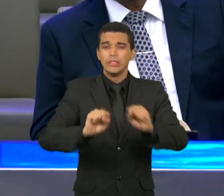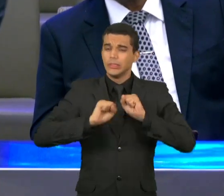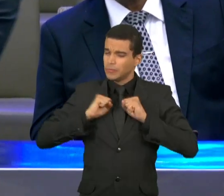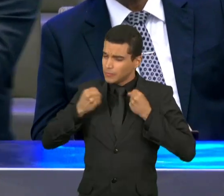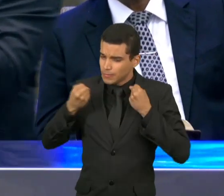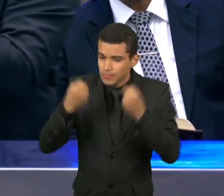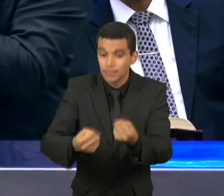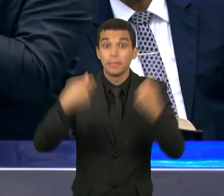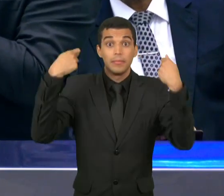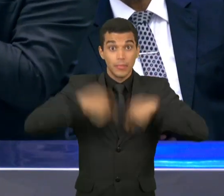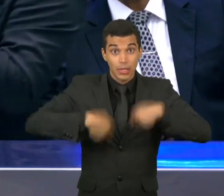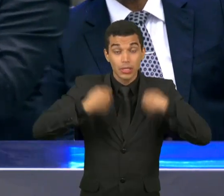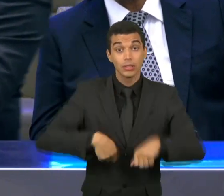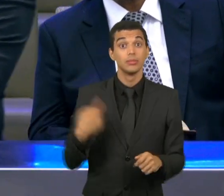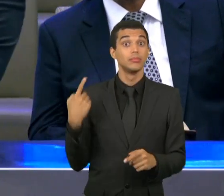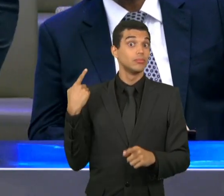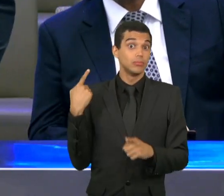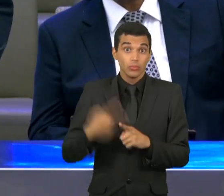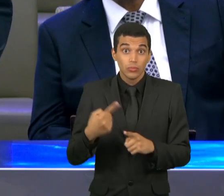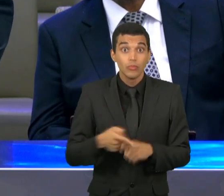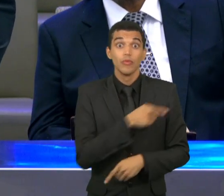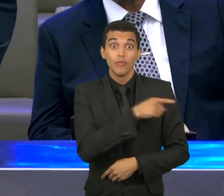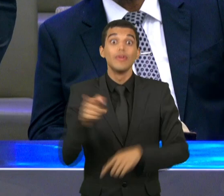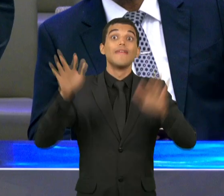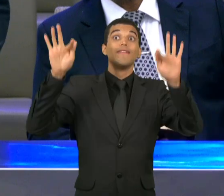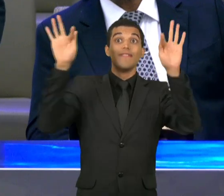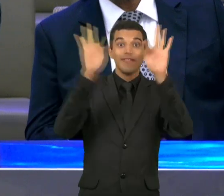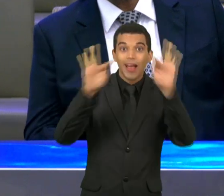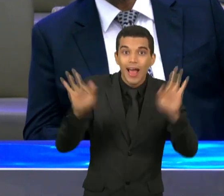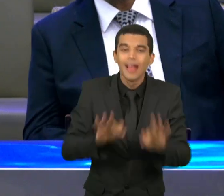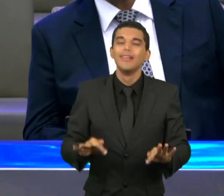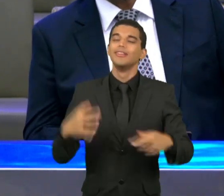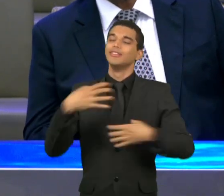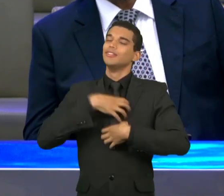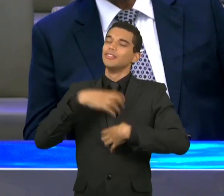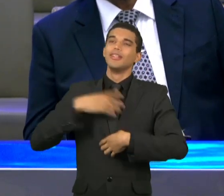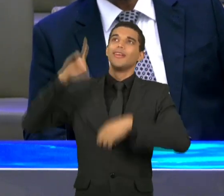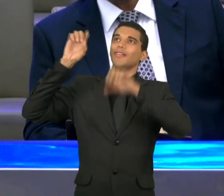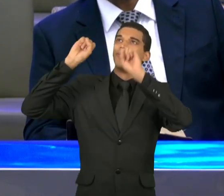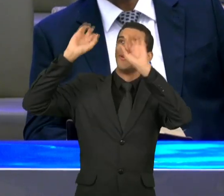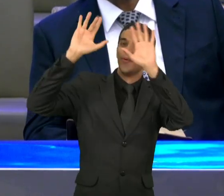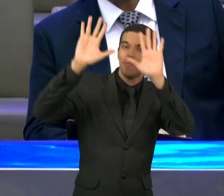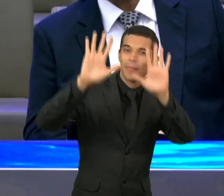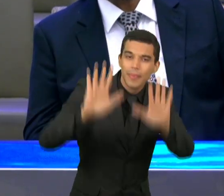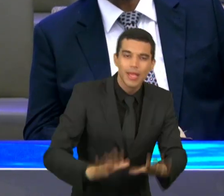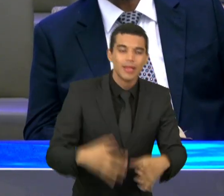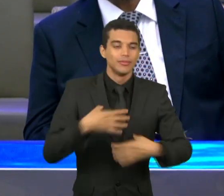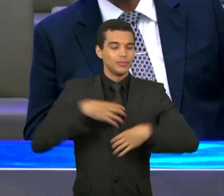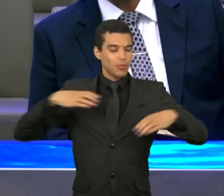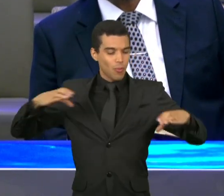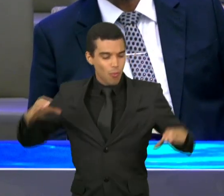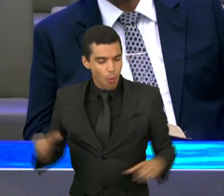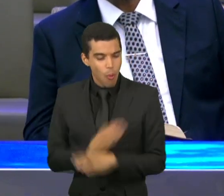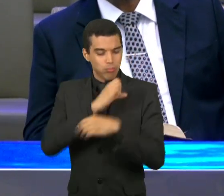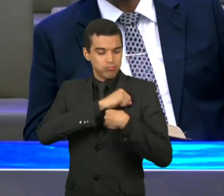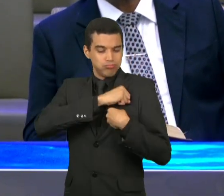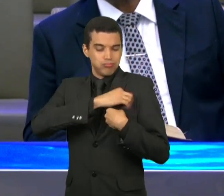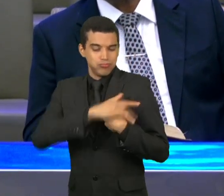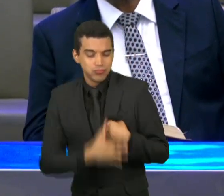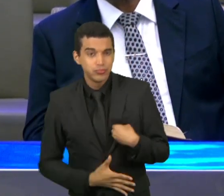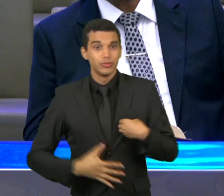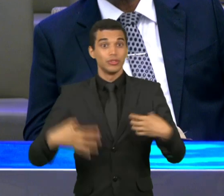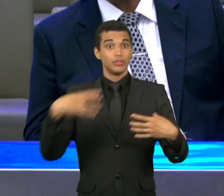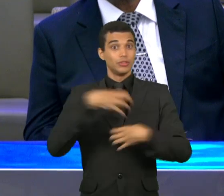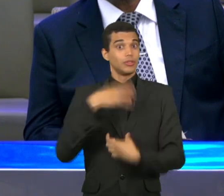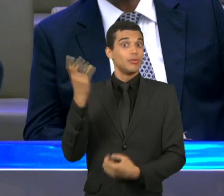porque vocês só serão felizes, abençoados, completos,